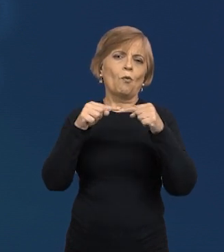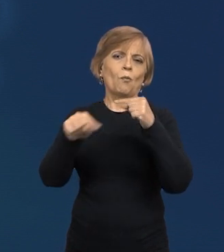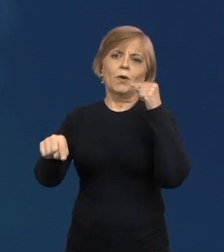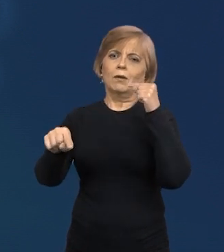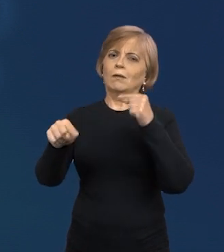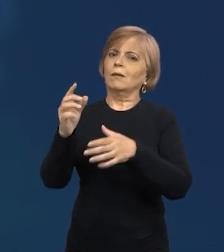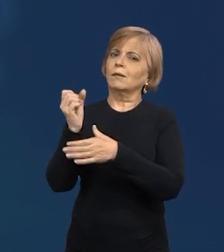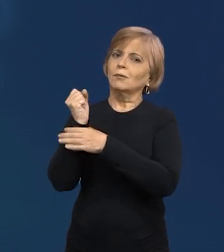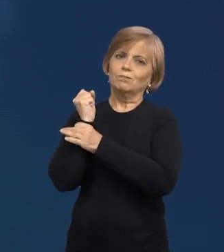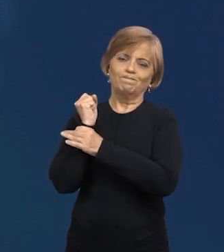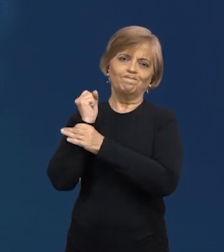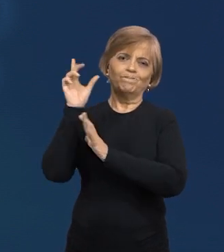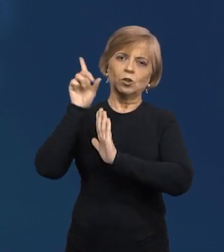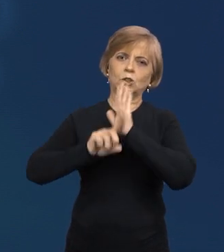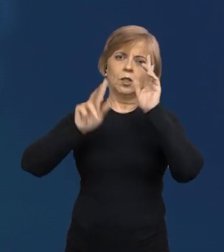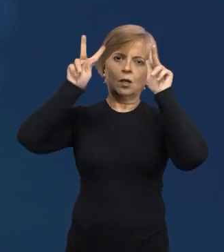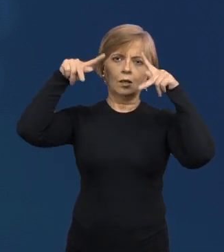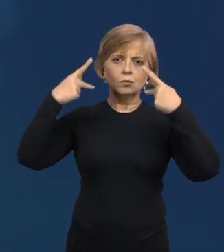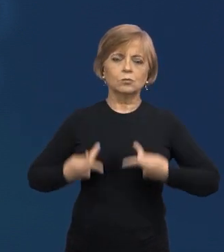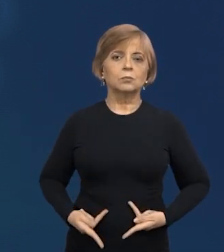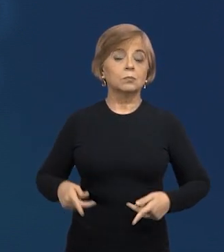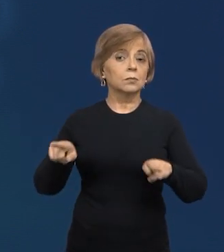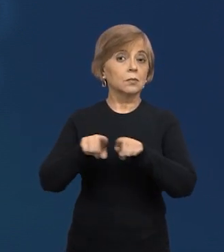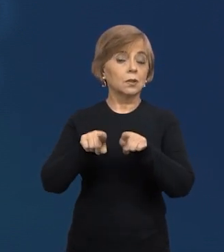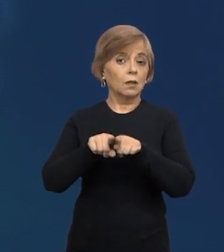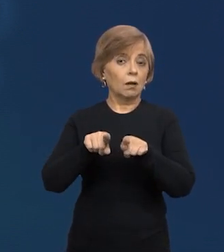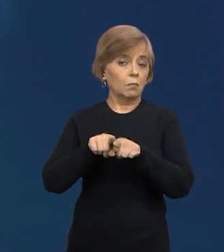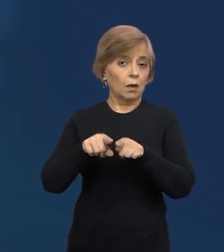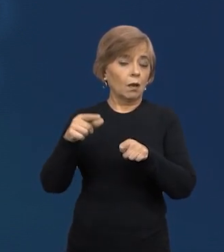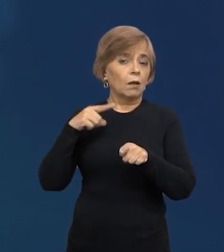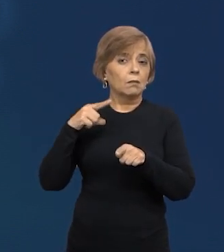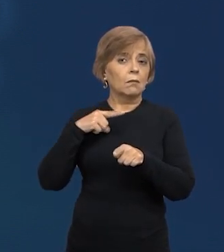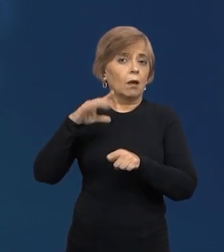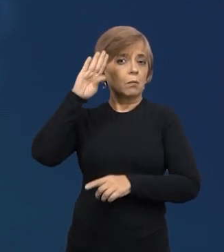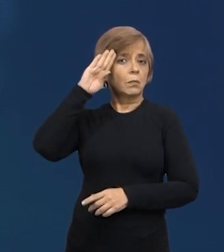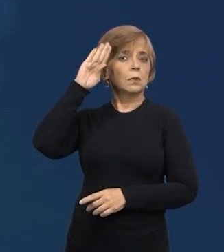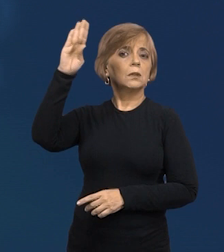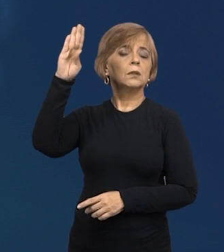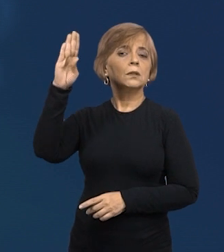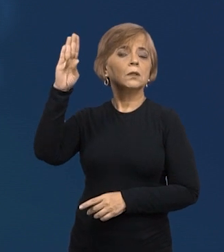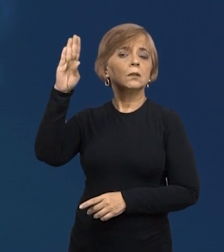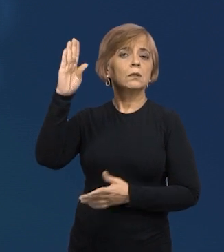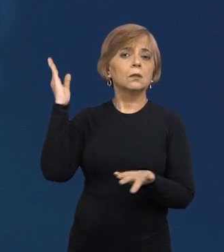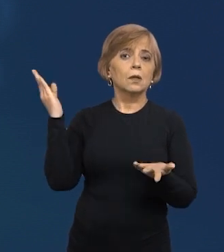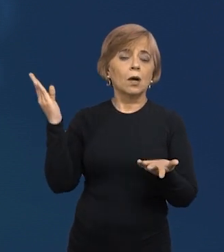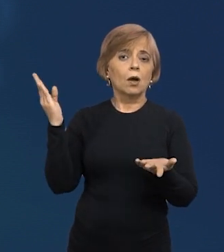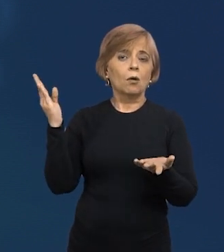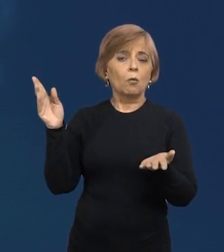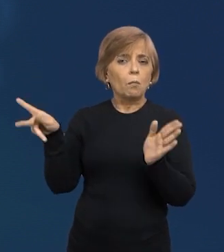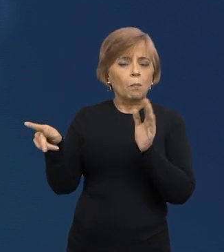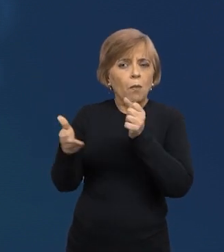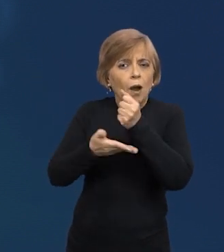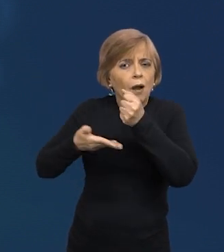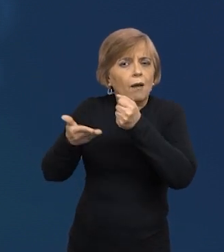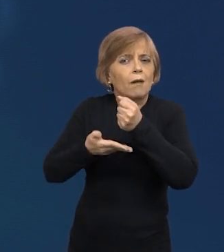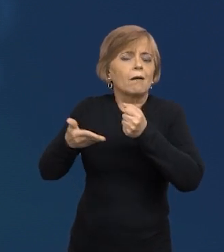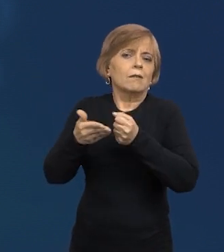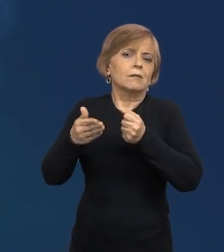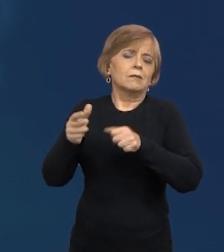humanos e também violadora de princípios fundamentais previstos na nossa Constituição,